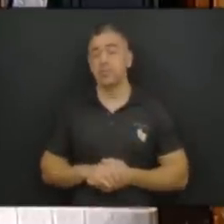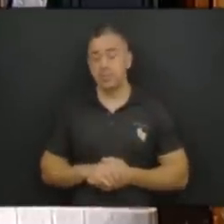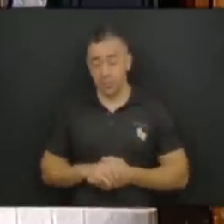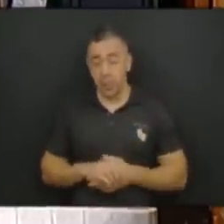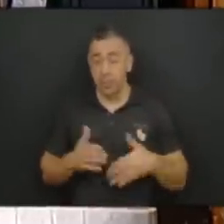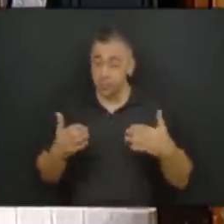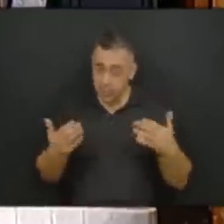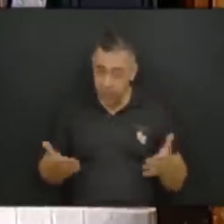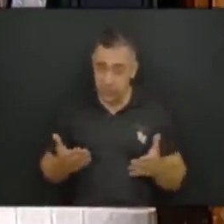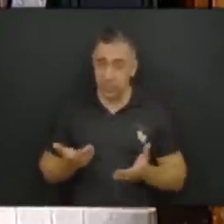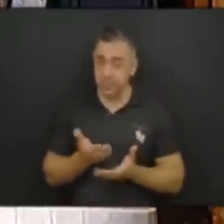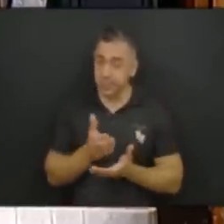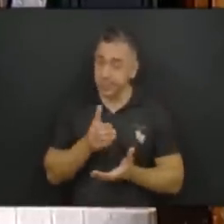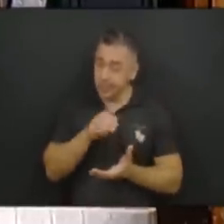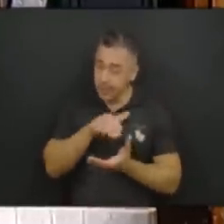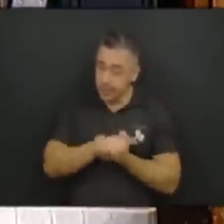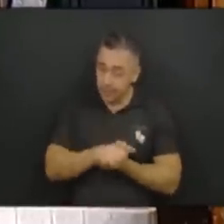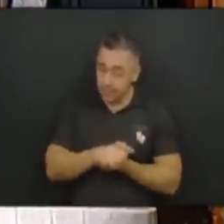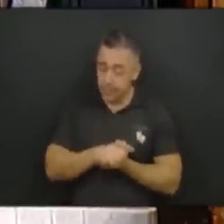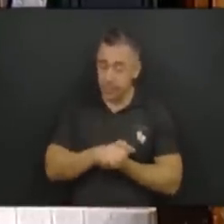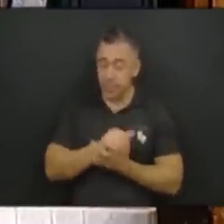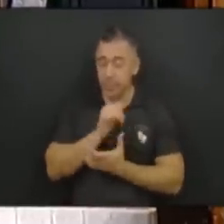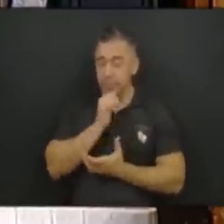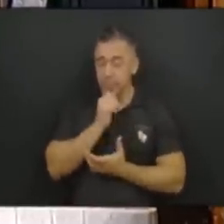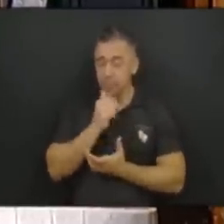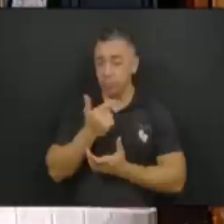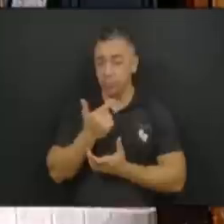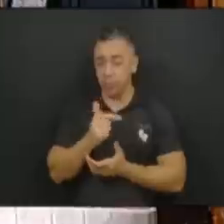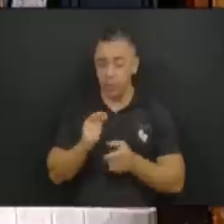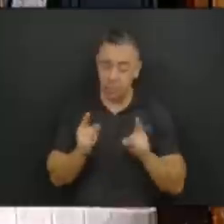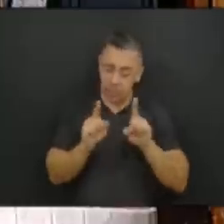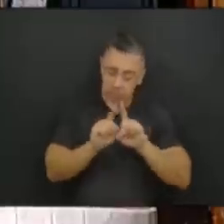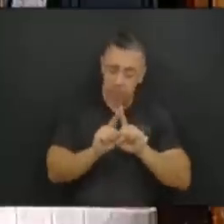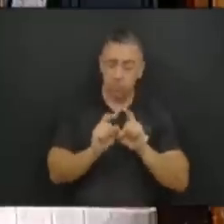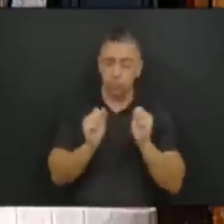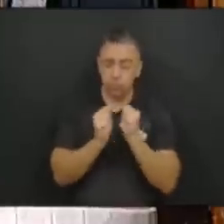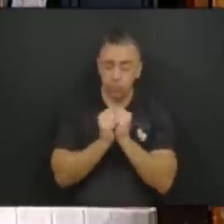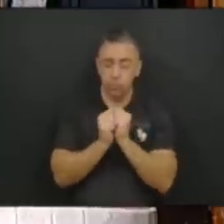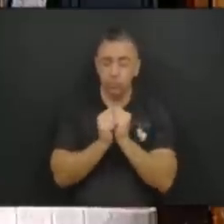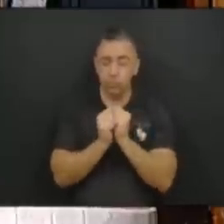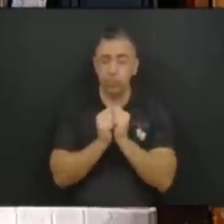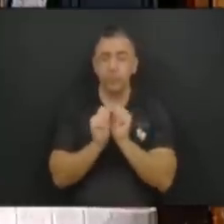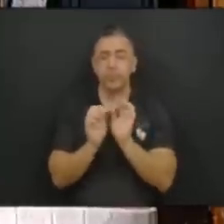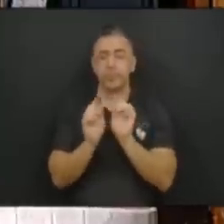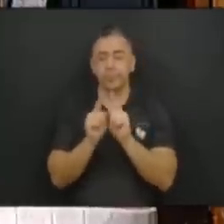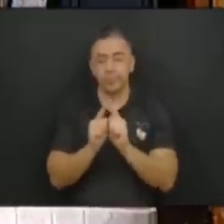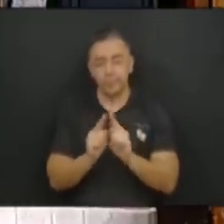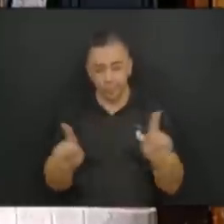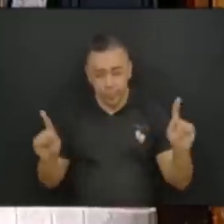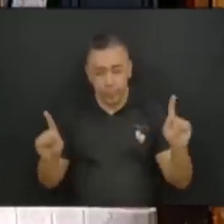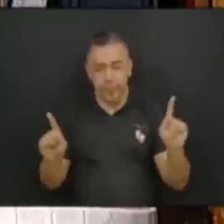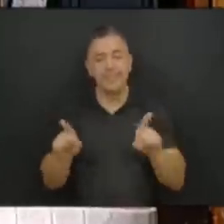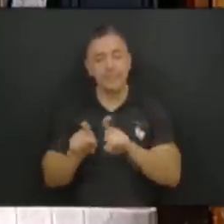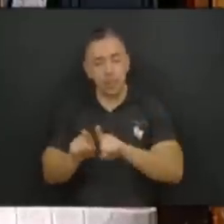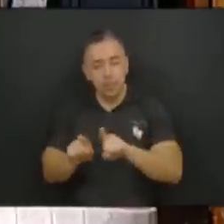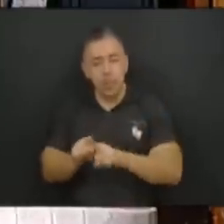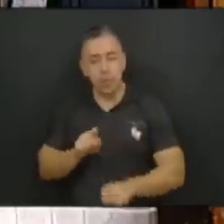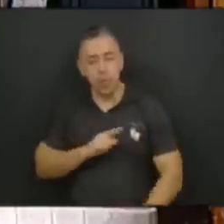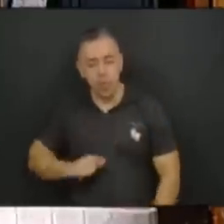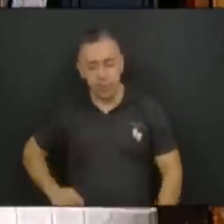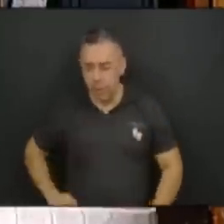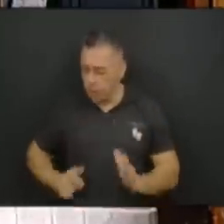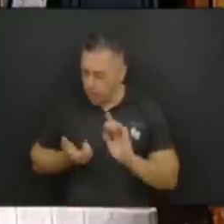todo casamento que não tem reciprocidade esse governo não chegam fim tenho certeza que o Paraná